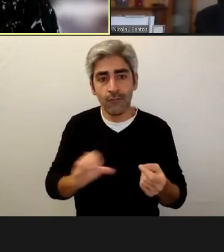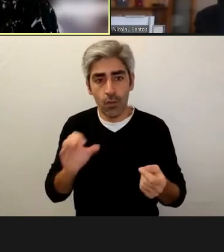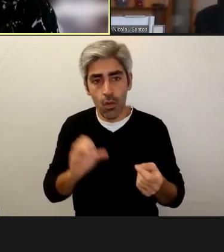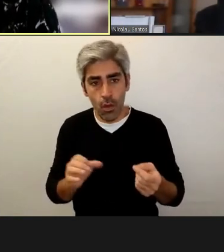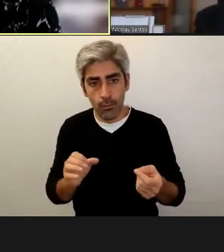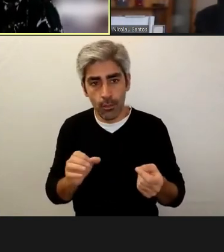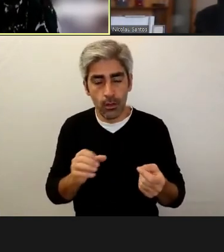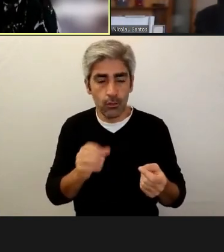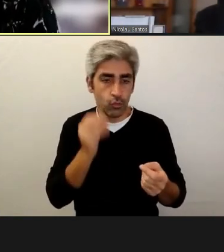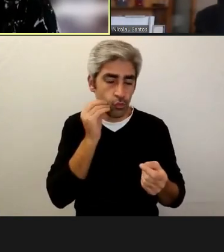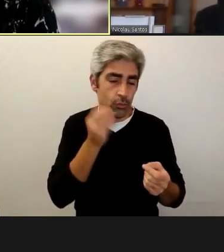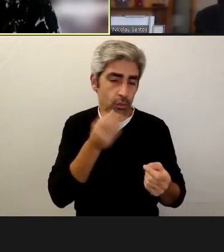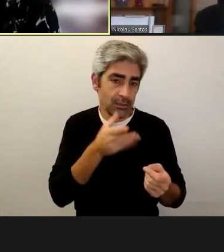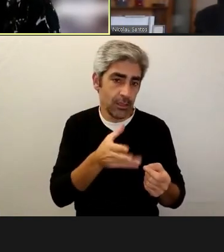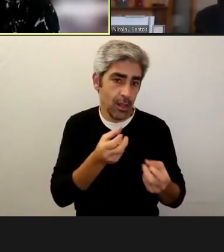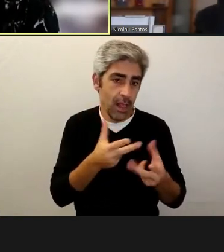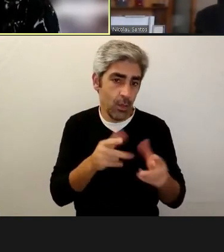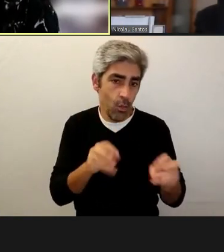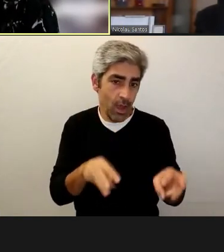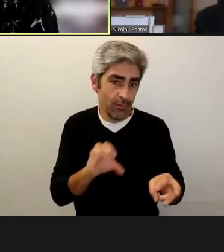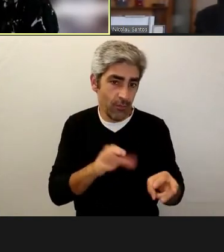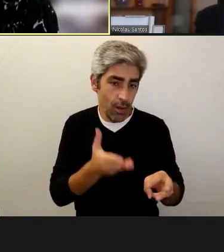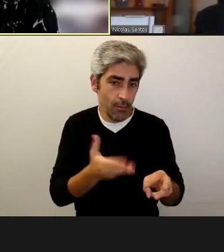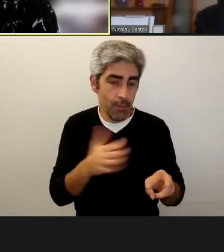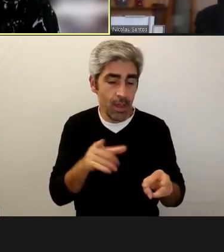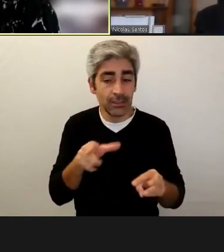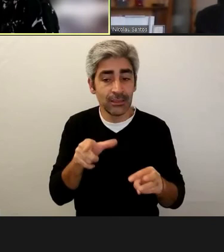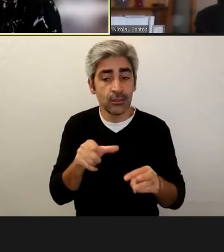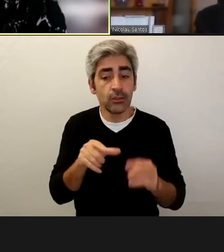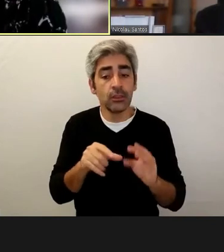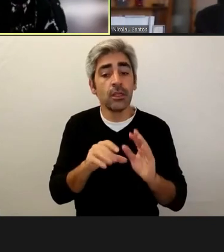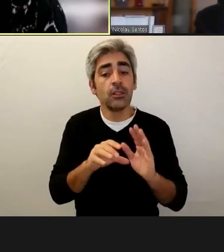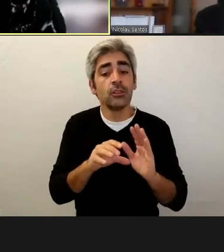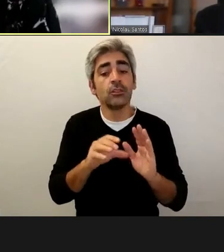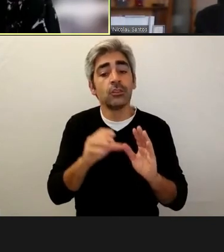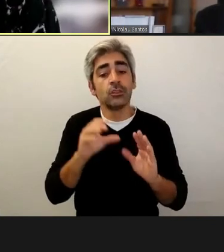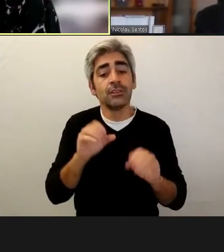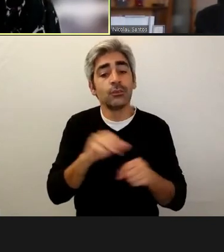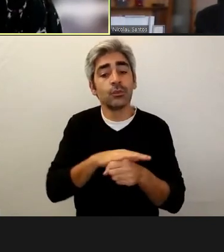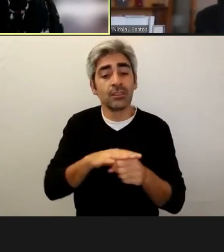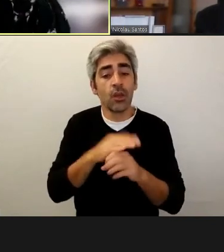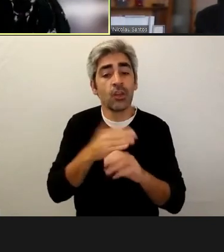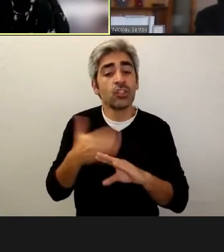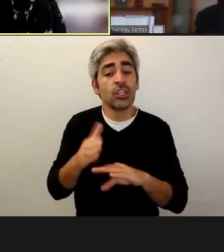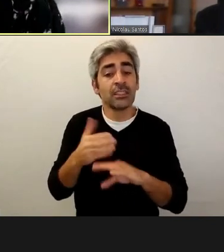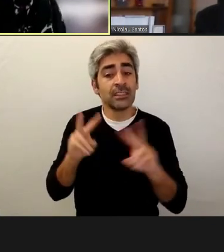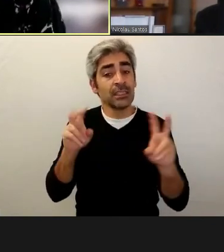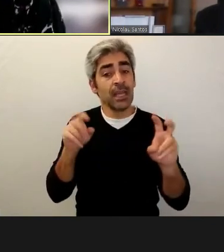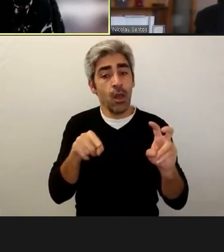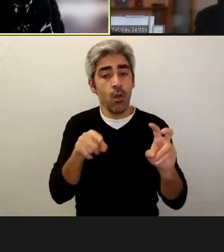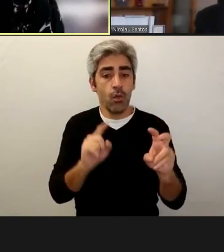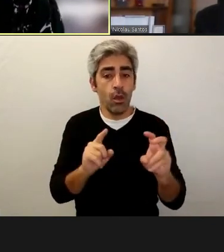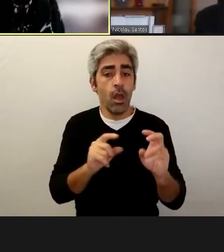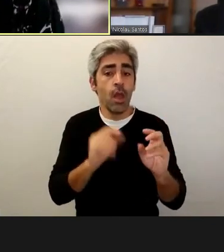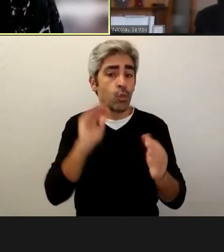estado de exceção é sempre um estado que é regulado pela Constituição, mas que é um estado